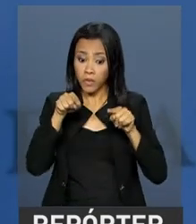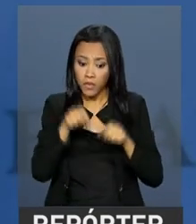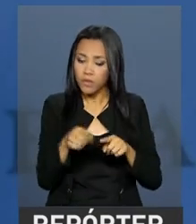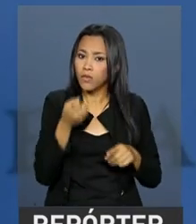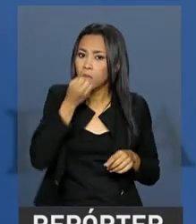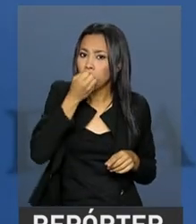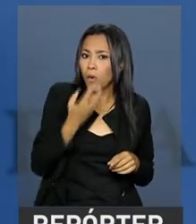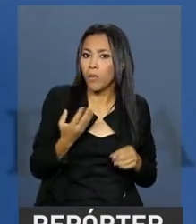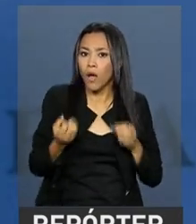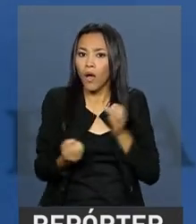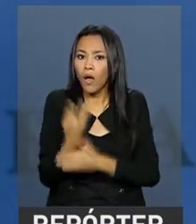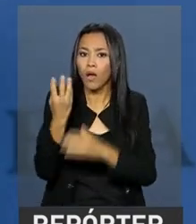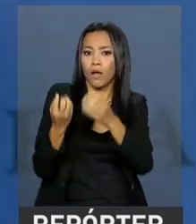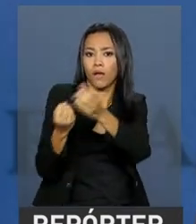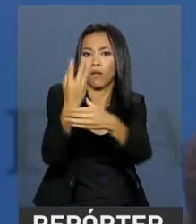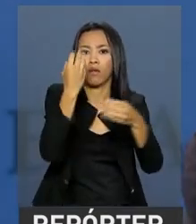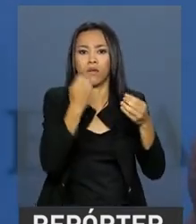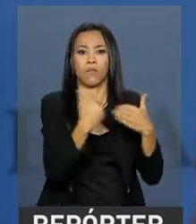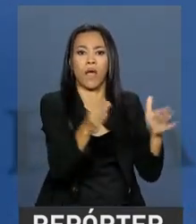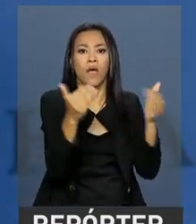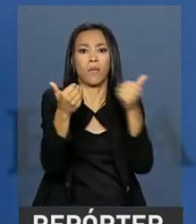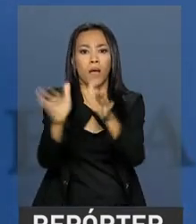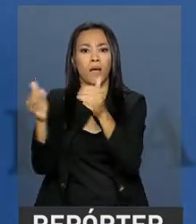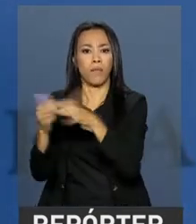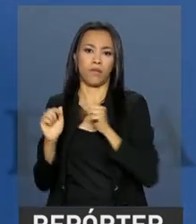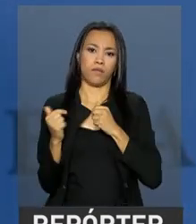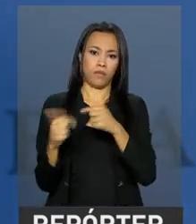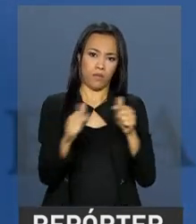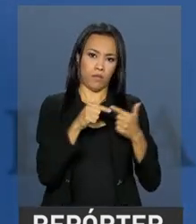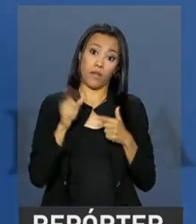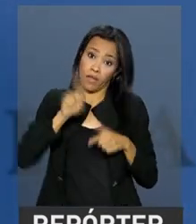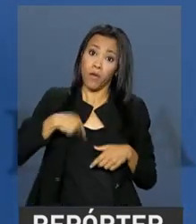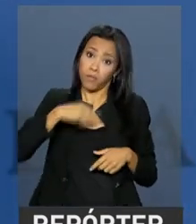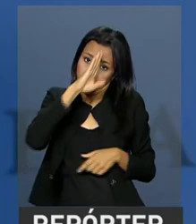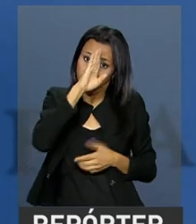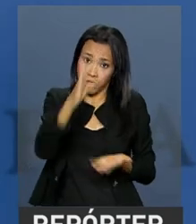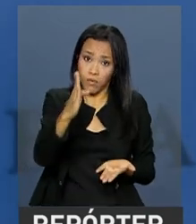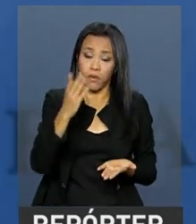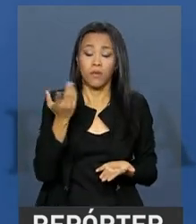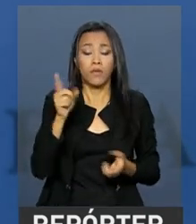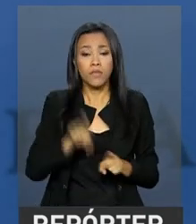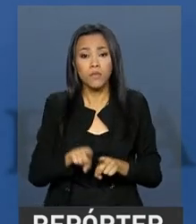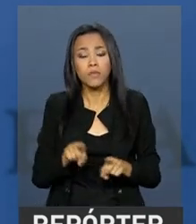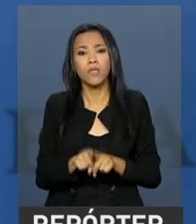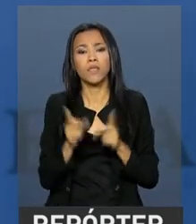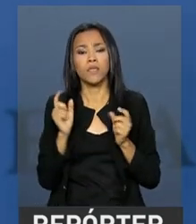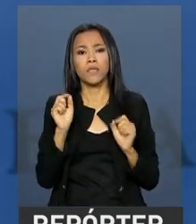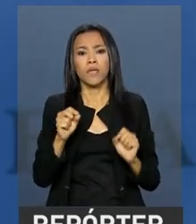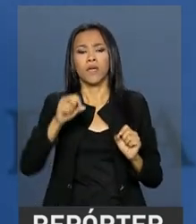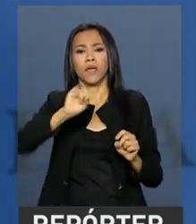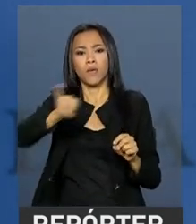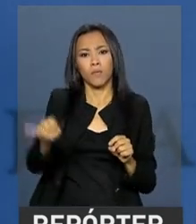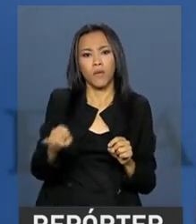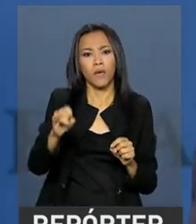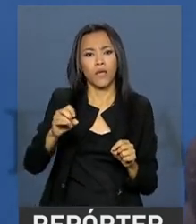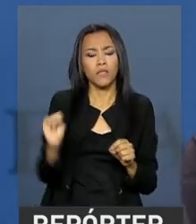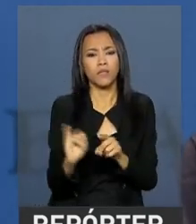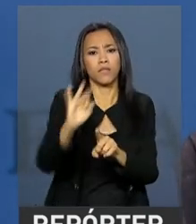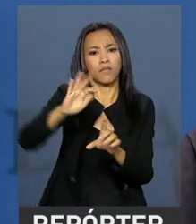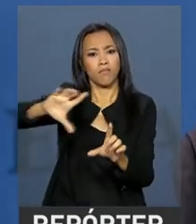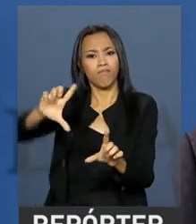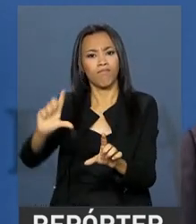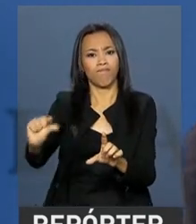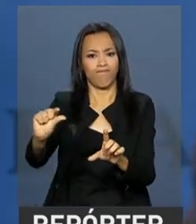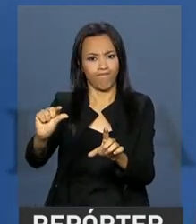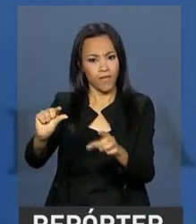propício à geração de empregos, que é o principal. E fica gerando também um ambiente mais propício a uma inflação mais baixa. E aí, em função disso, a